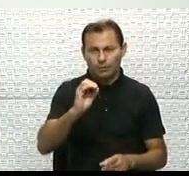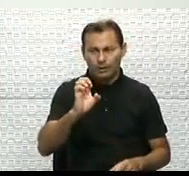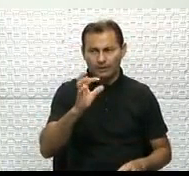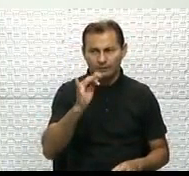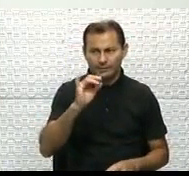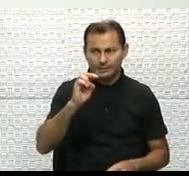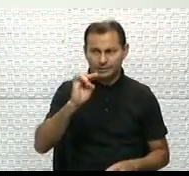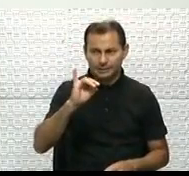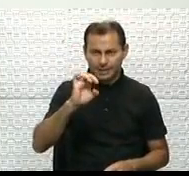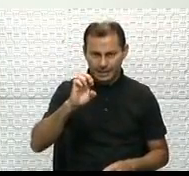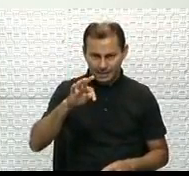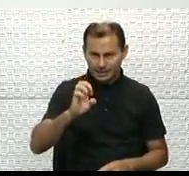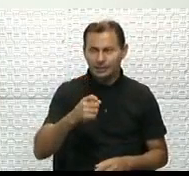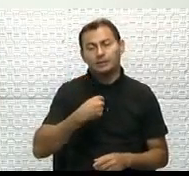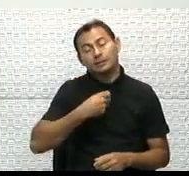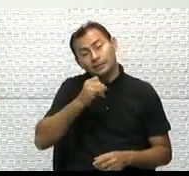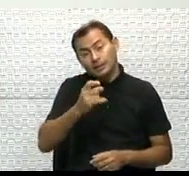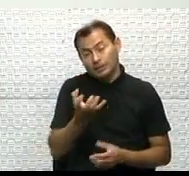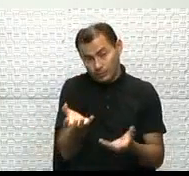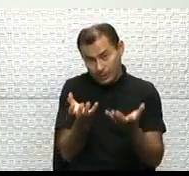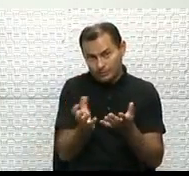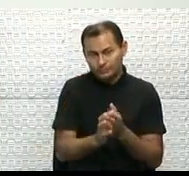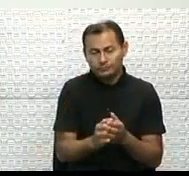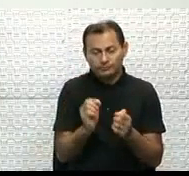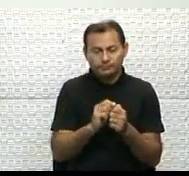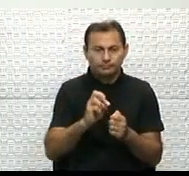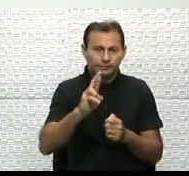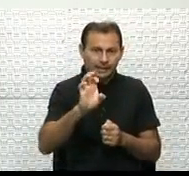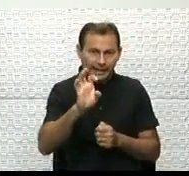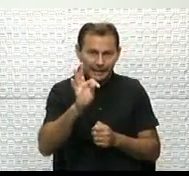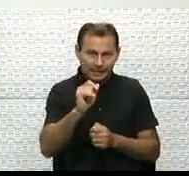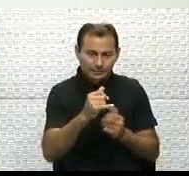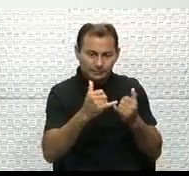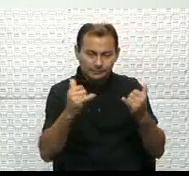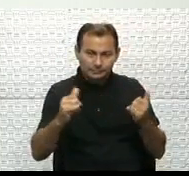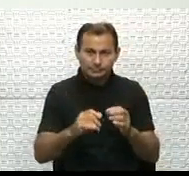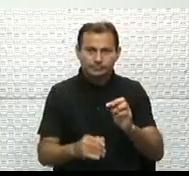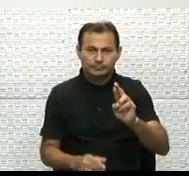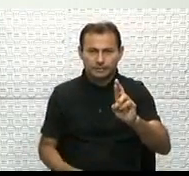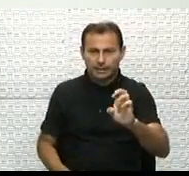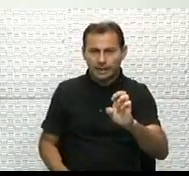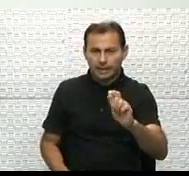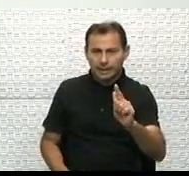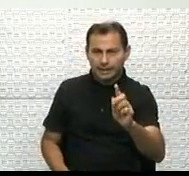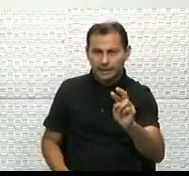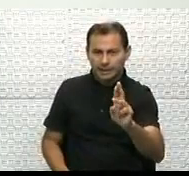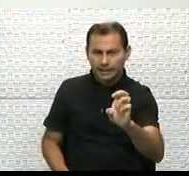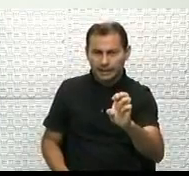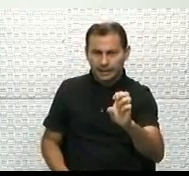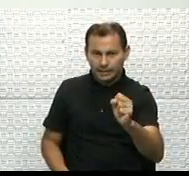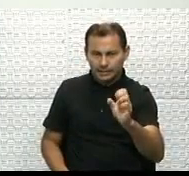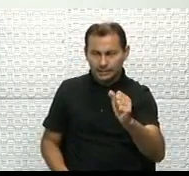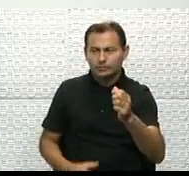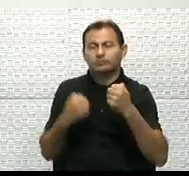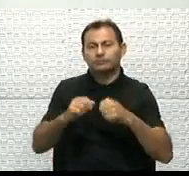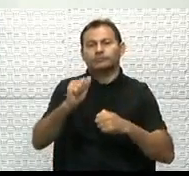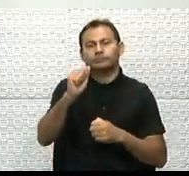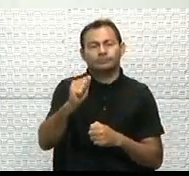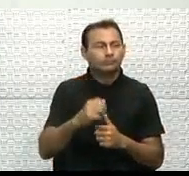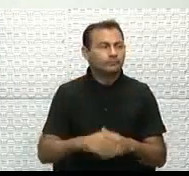coeficiente. Se eu quero determinar a reta de regressão, então eu preciso do A e